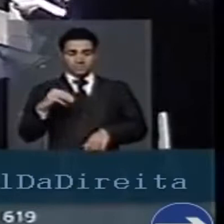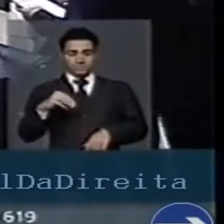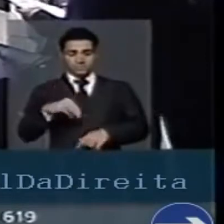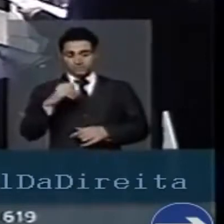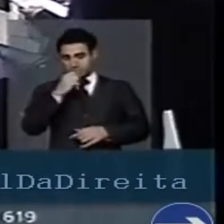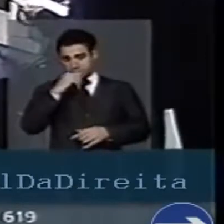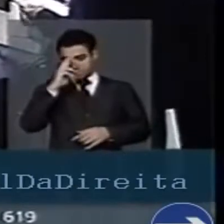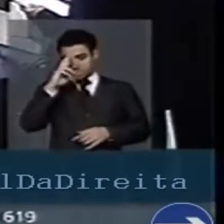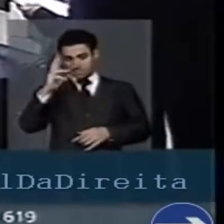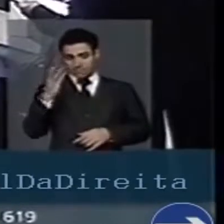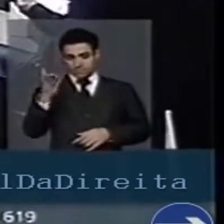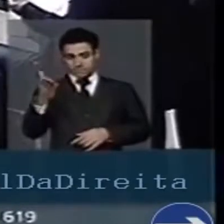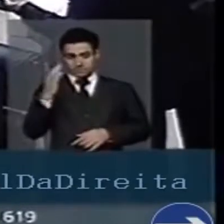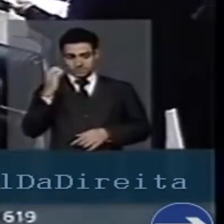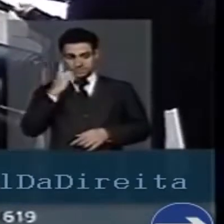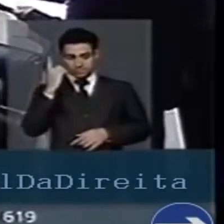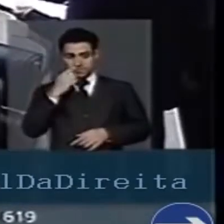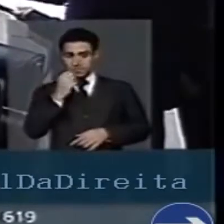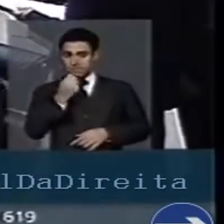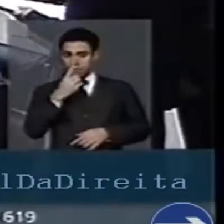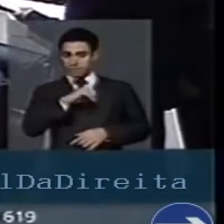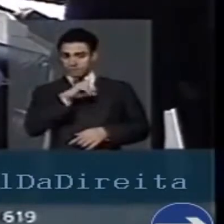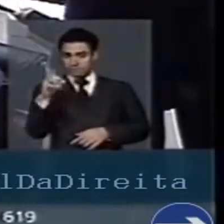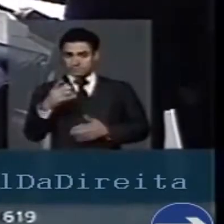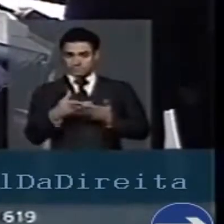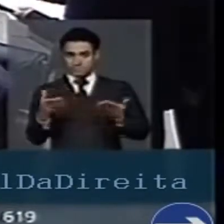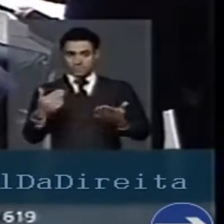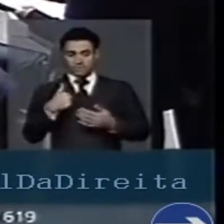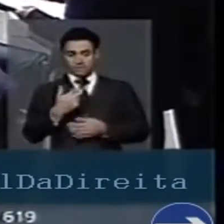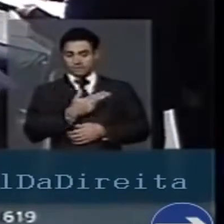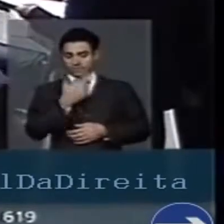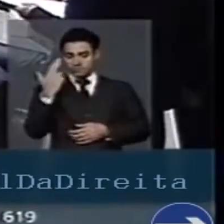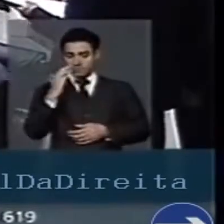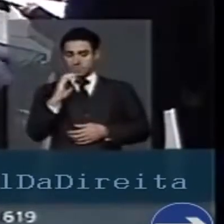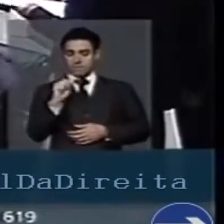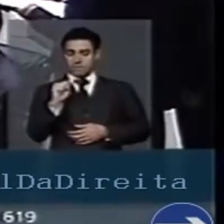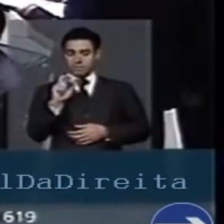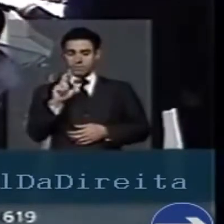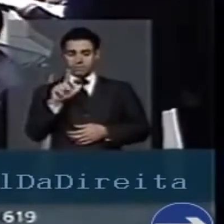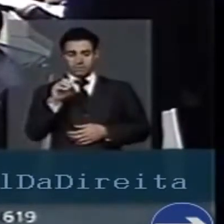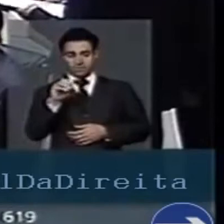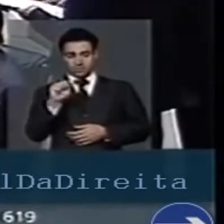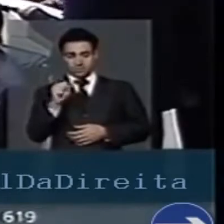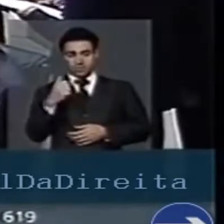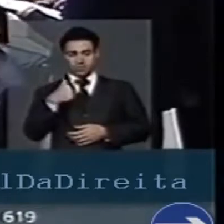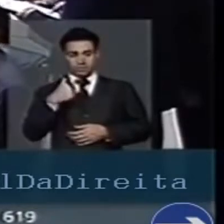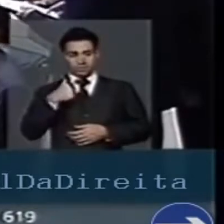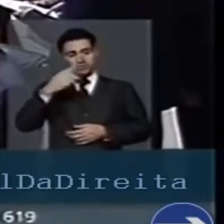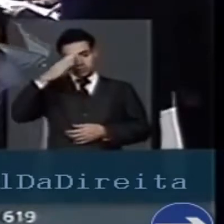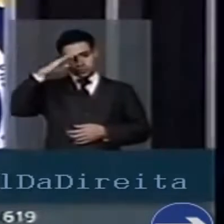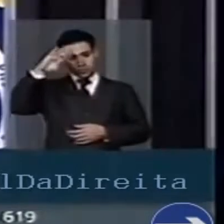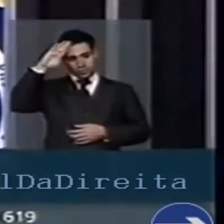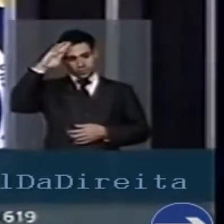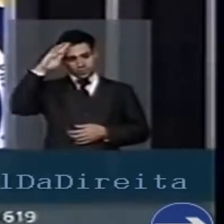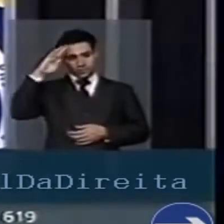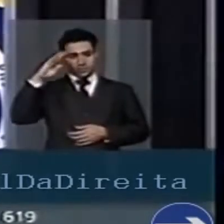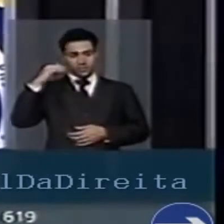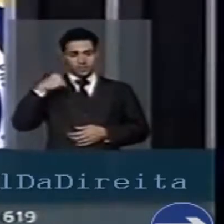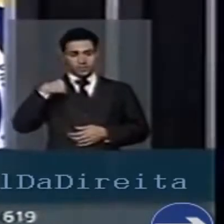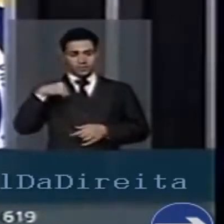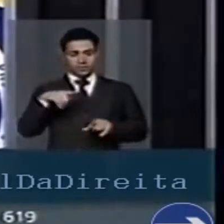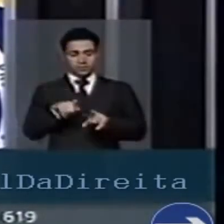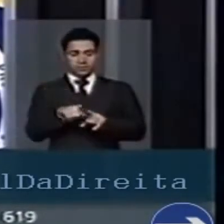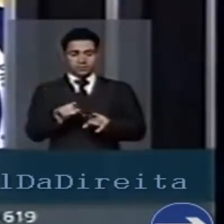mesa, senhores deputados, bom dia a todos. Meu nome é Carlos, Carlos Jorge, eu sou cubano, brasileiro